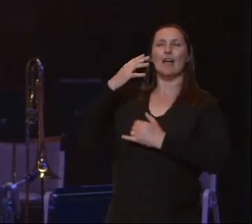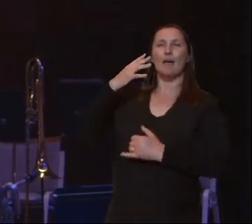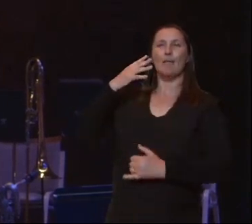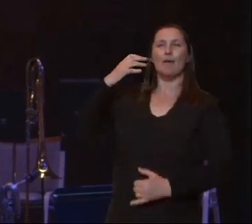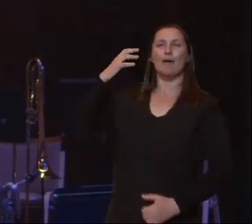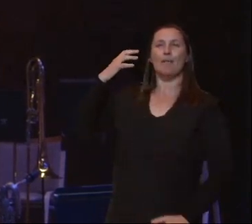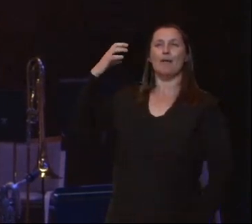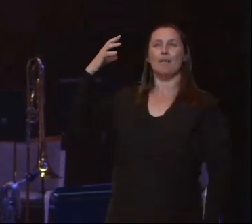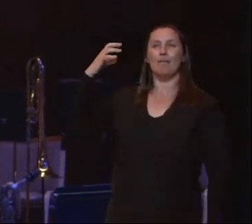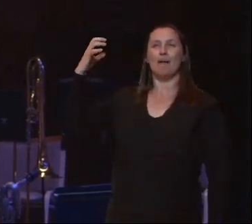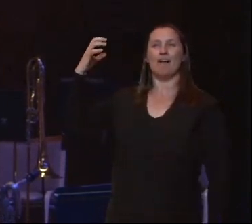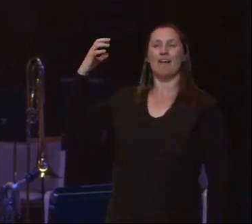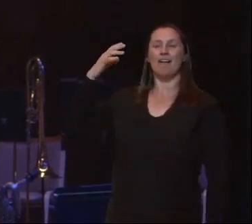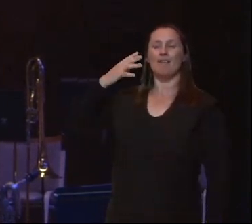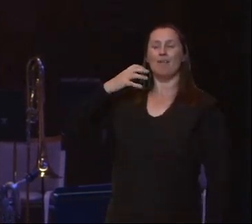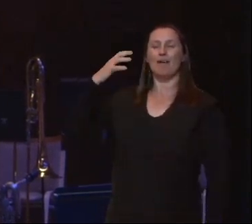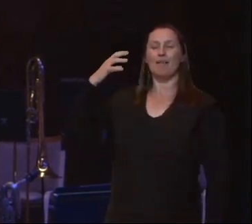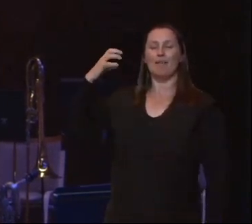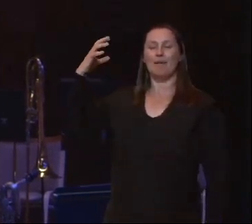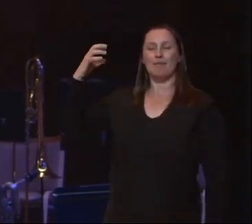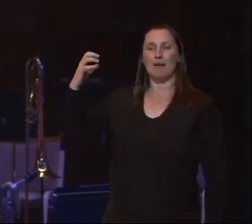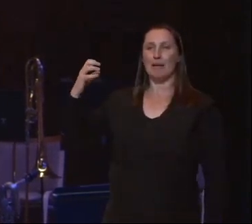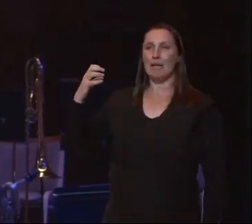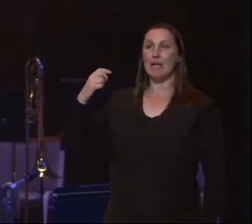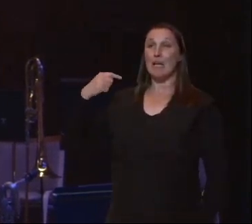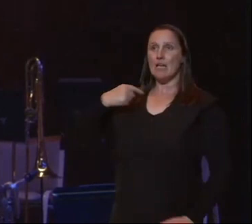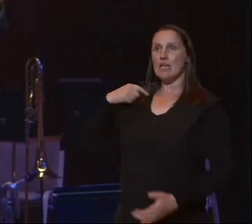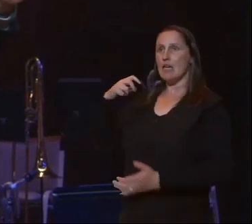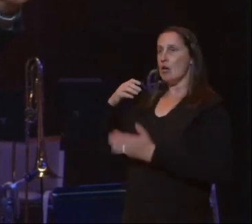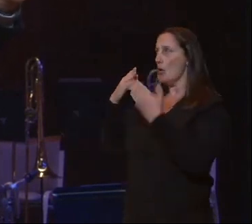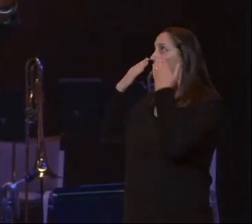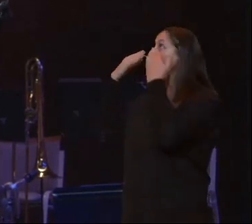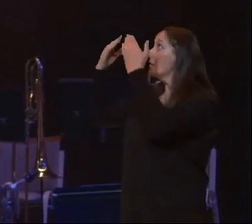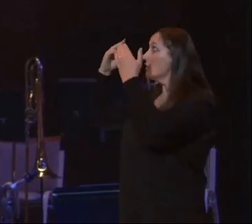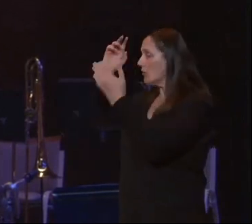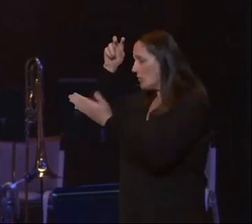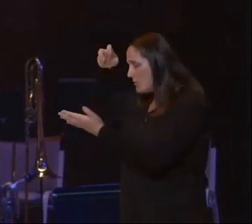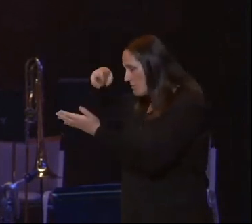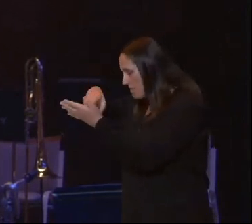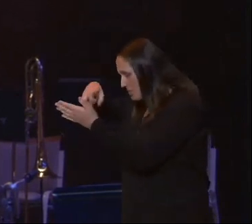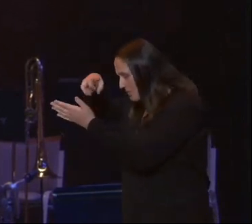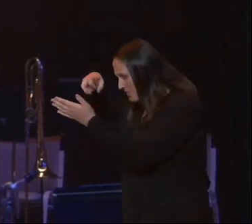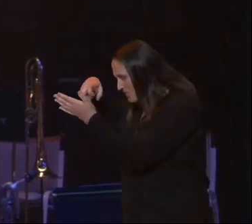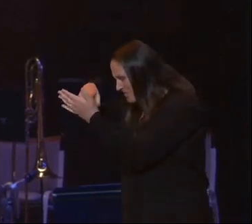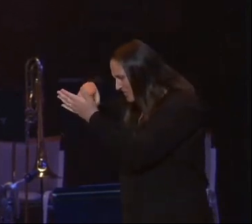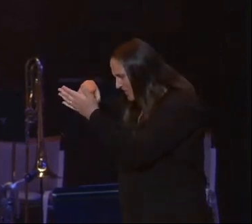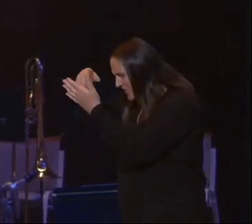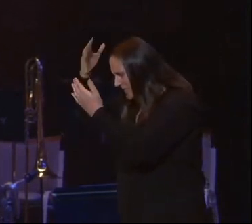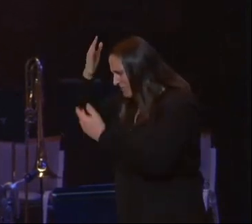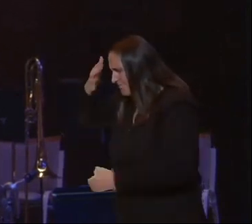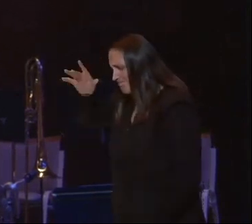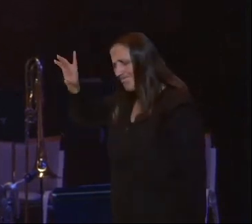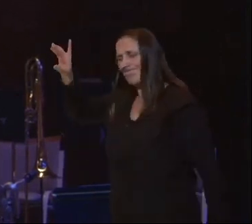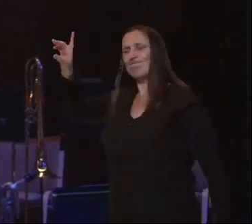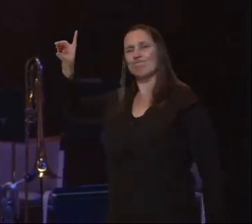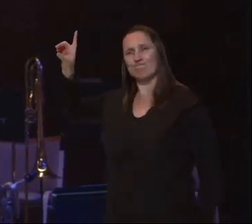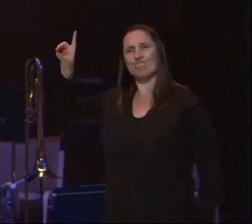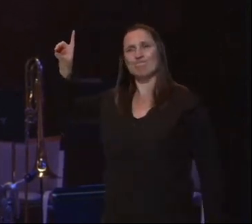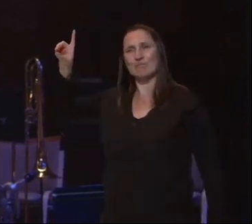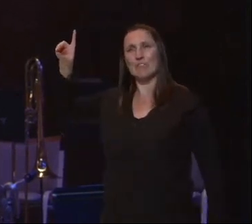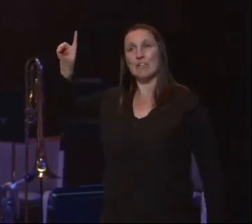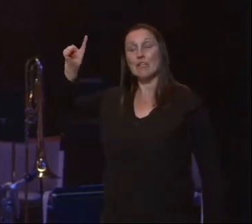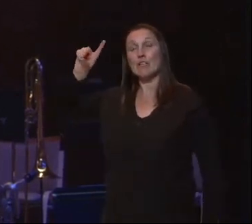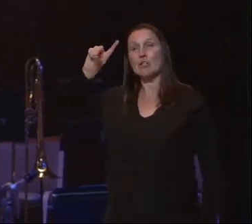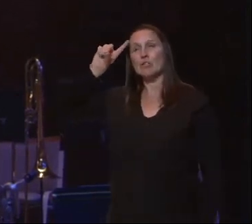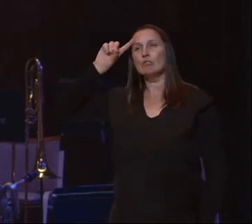forte. Quando eu caí de joelhos, como um filme, os meus pecados passavam diante de mim. Naquele